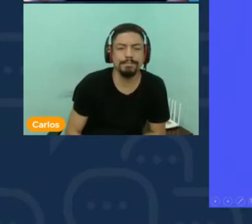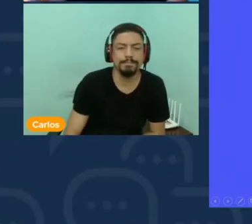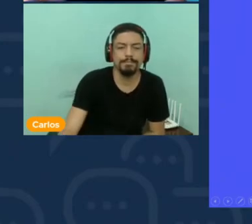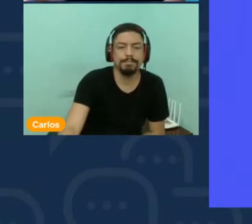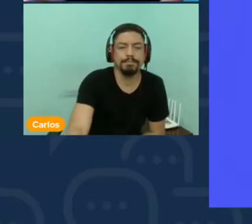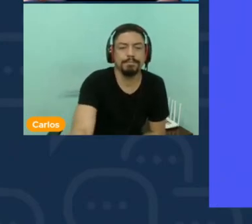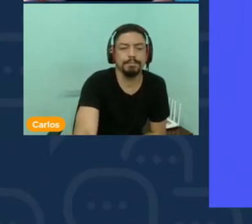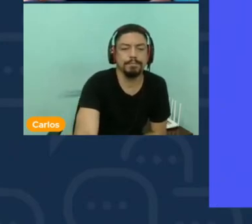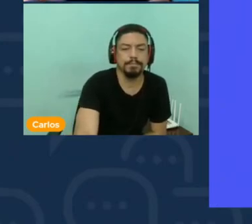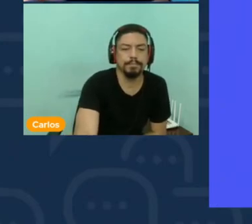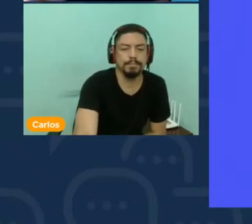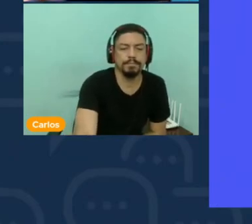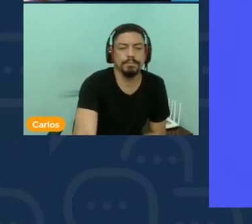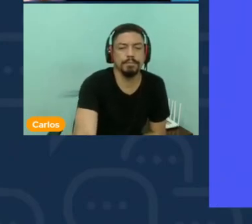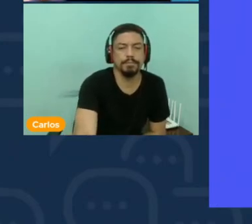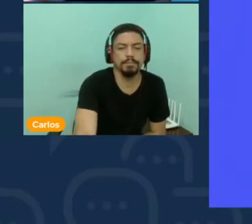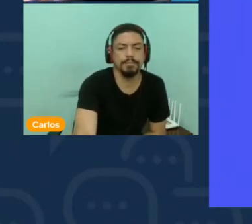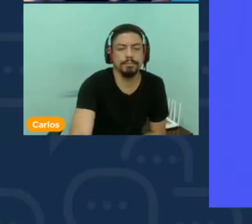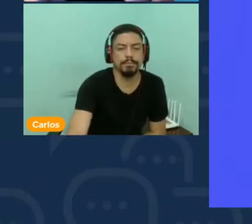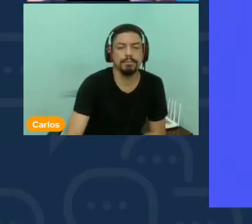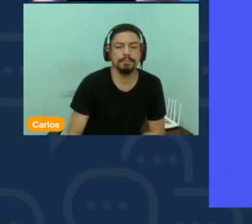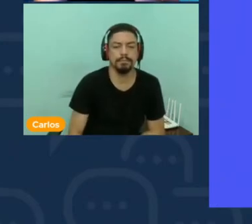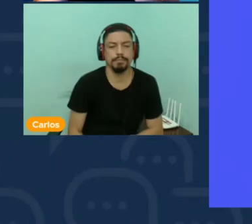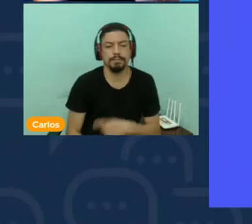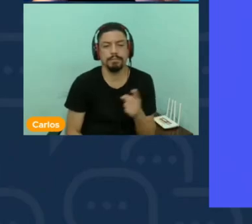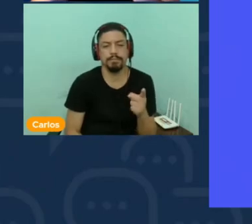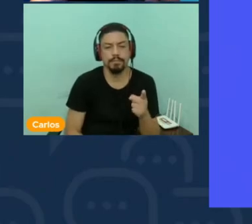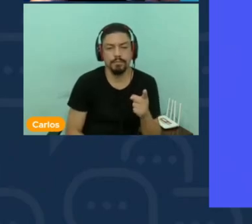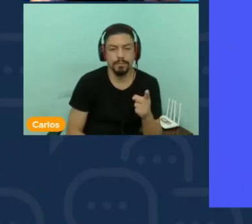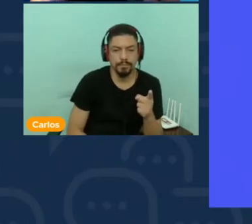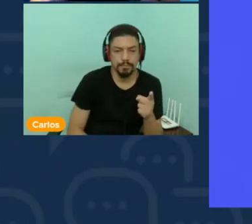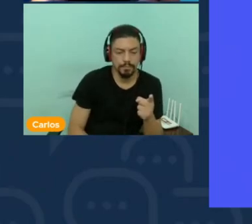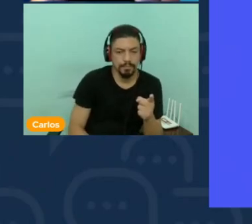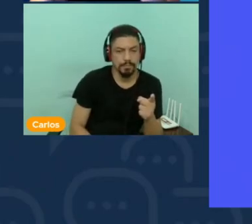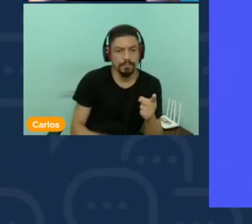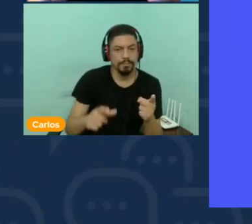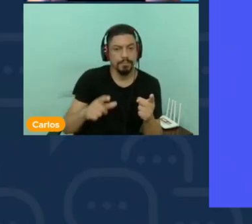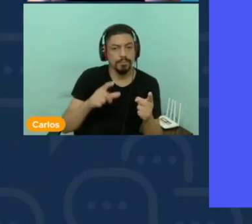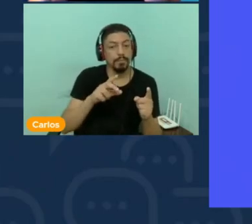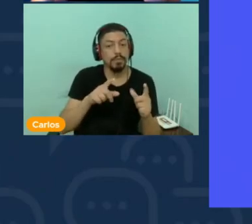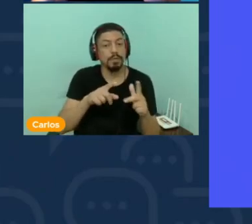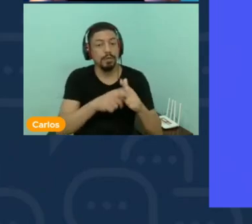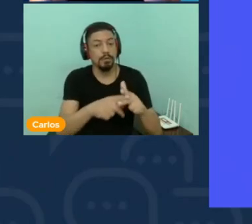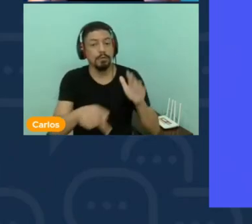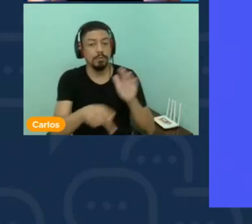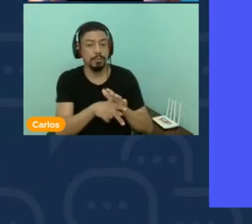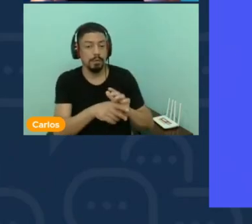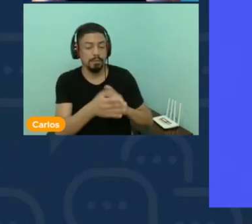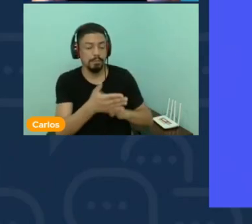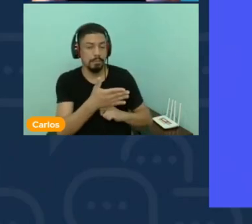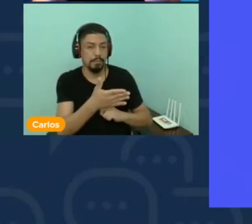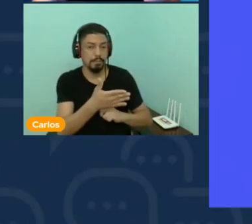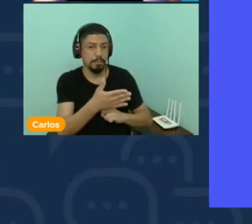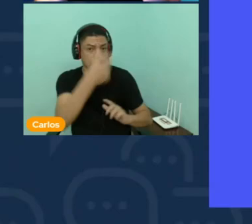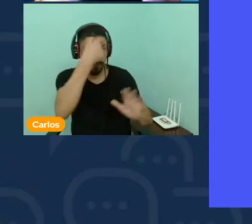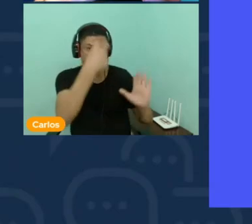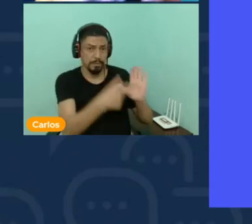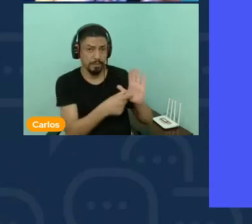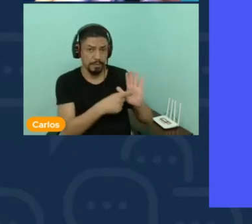E recursos baseados em inteligência artificial existem? Existem, têm e